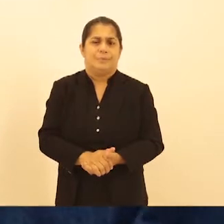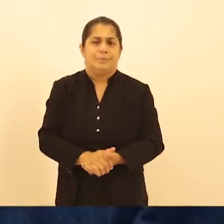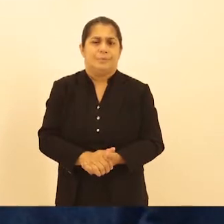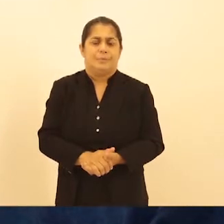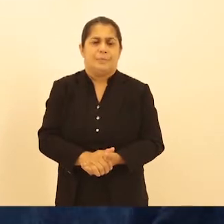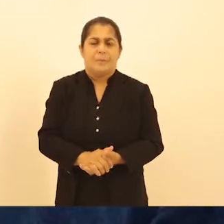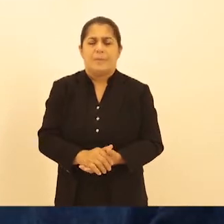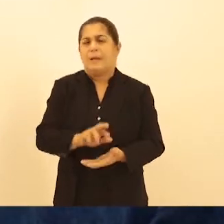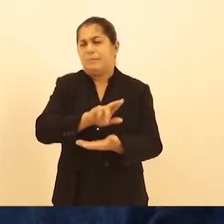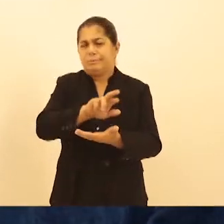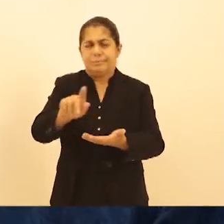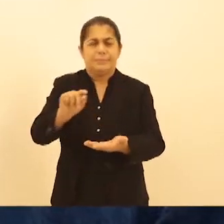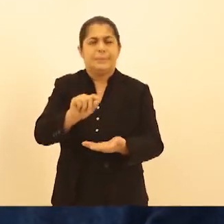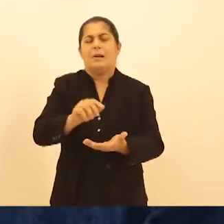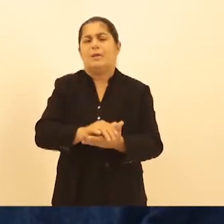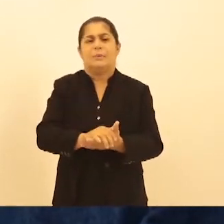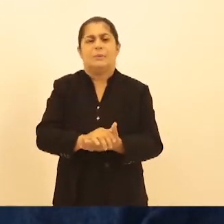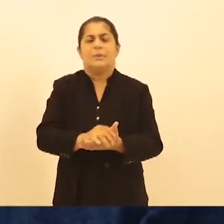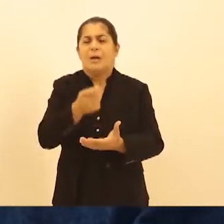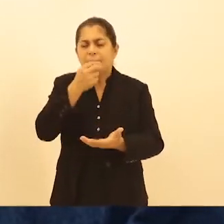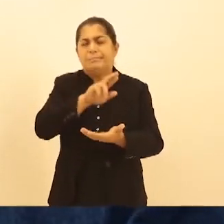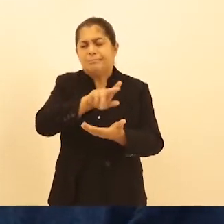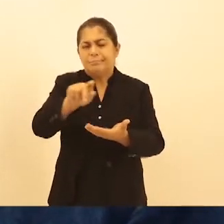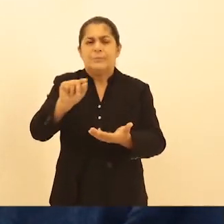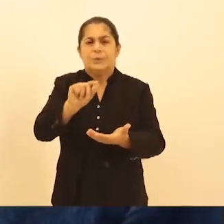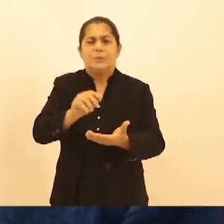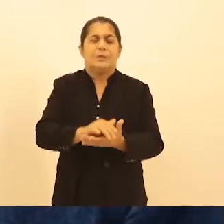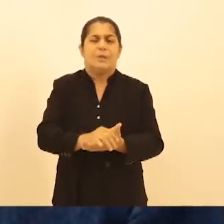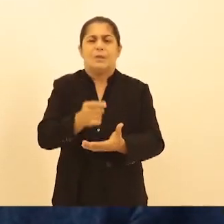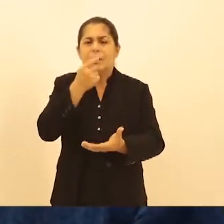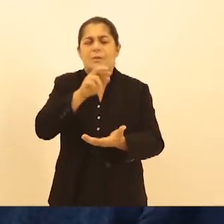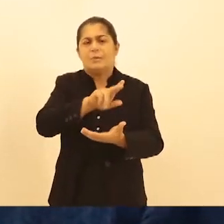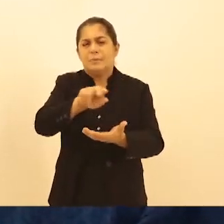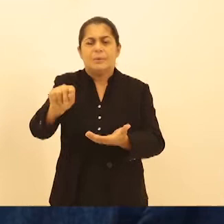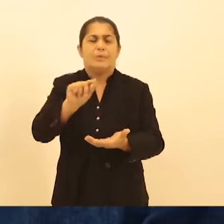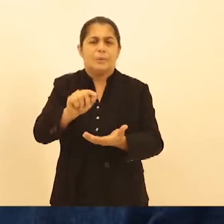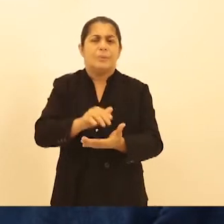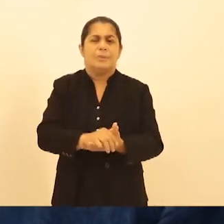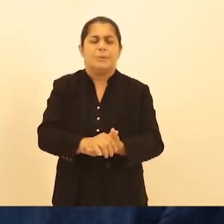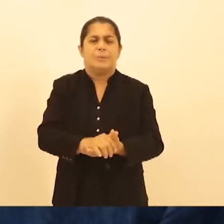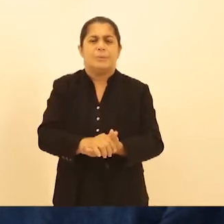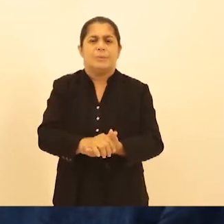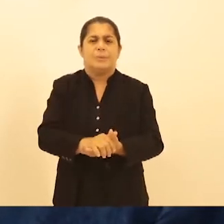alguns antibióticos podem correr risco